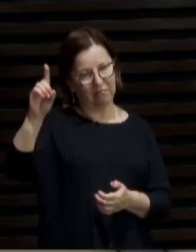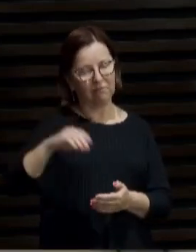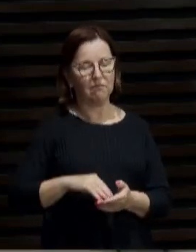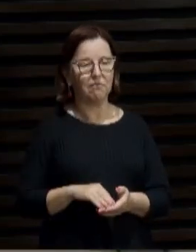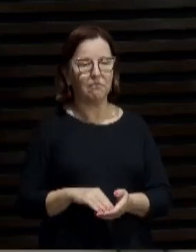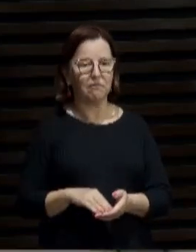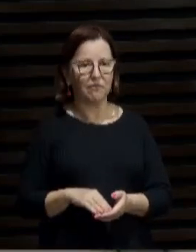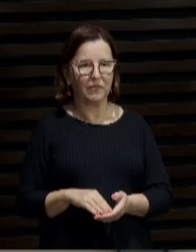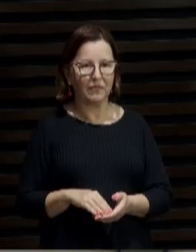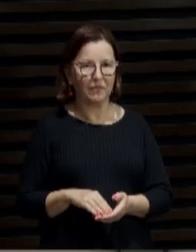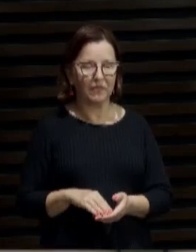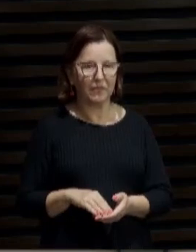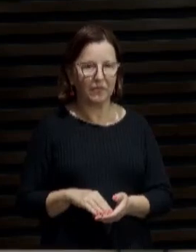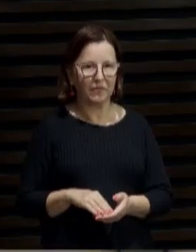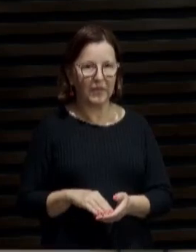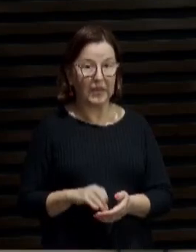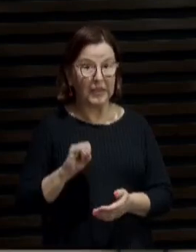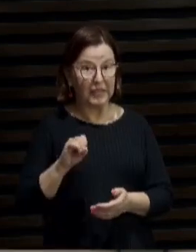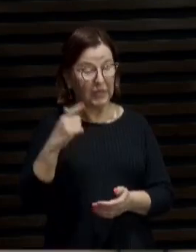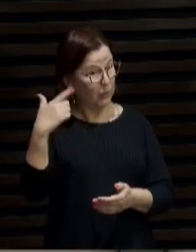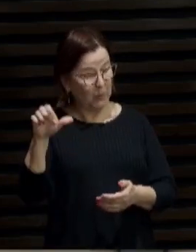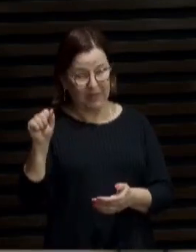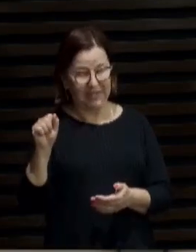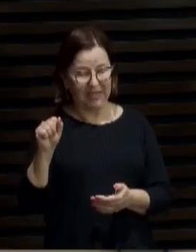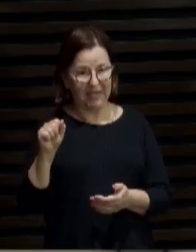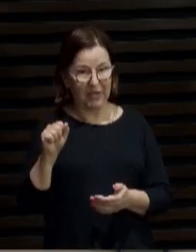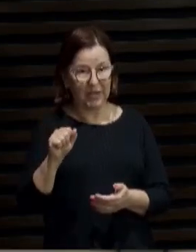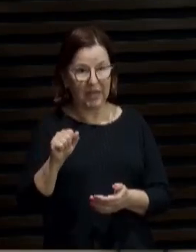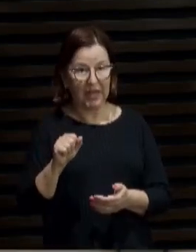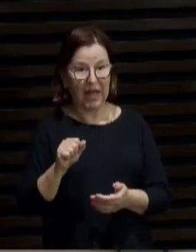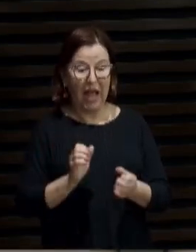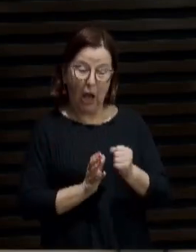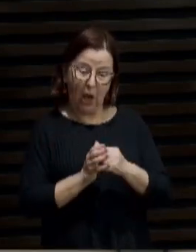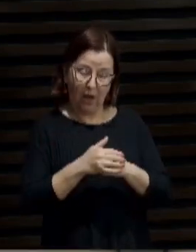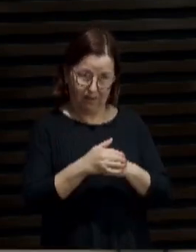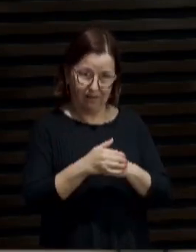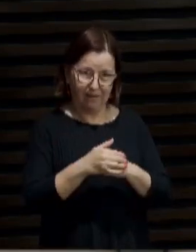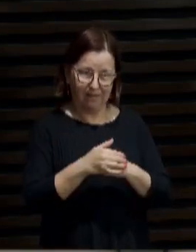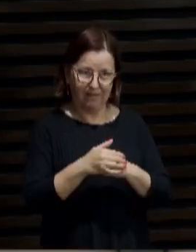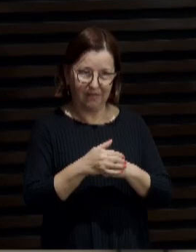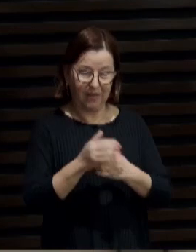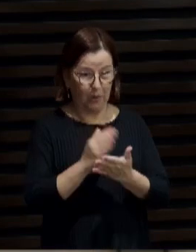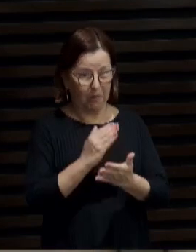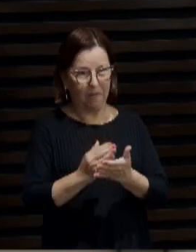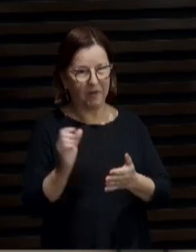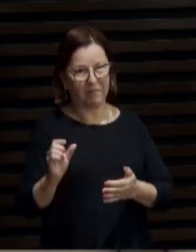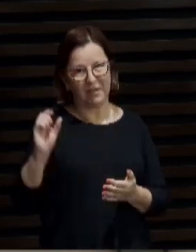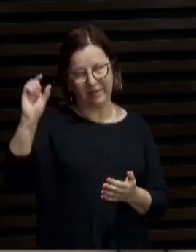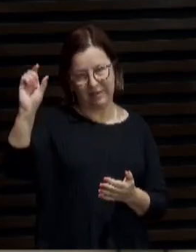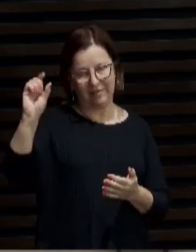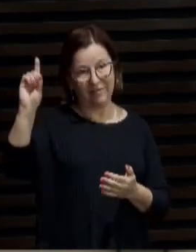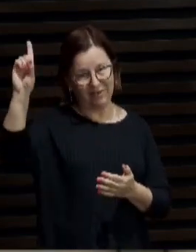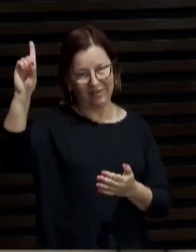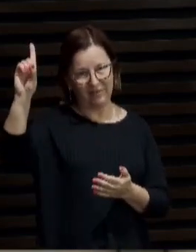eles o omitem. É muito pernicioso o que tem acontecido. Se eu e você não